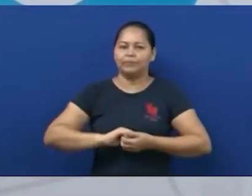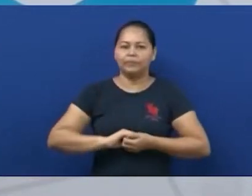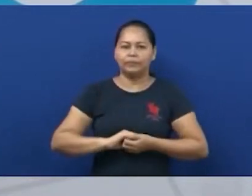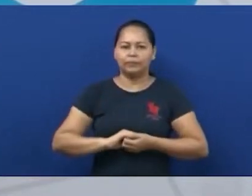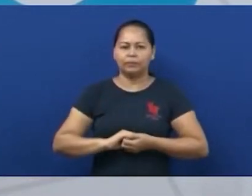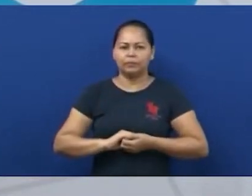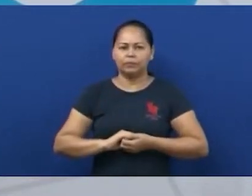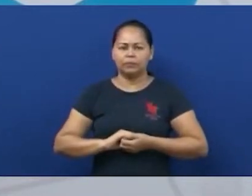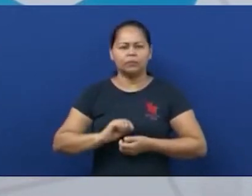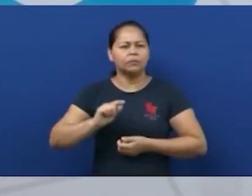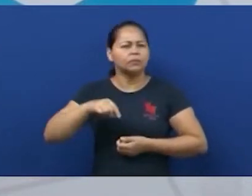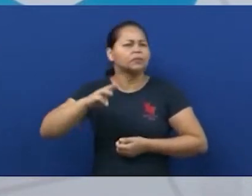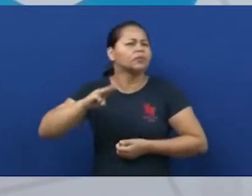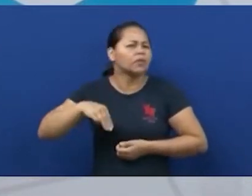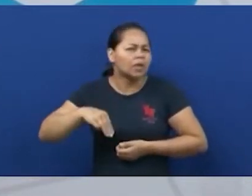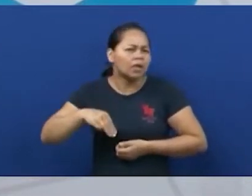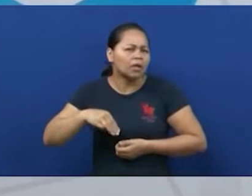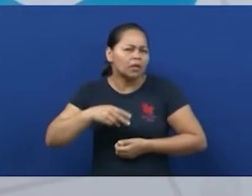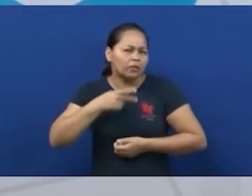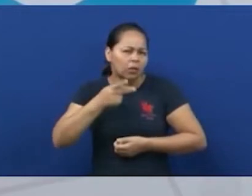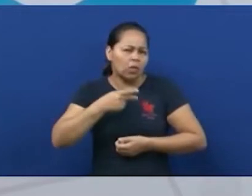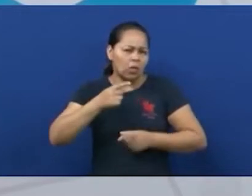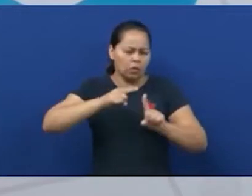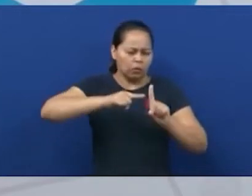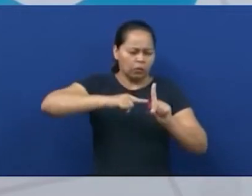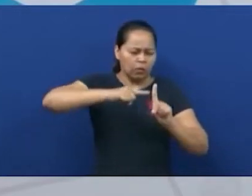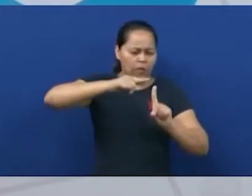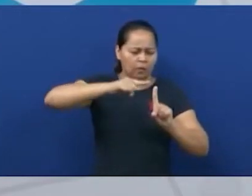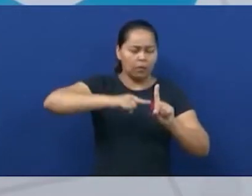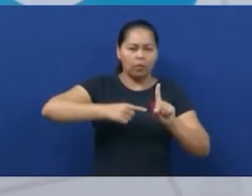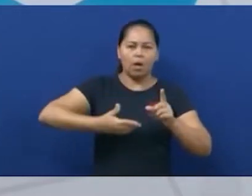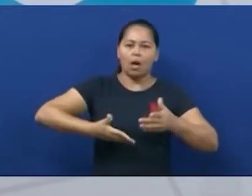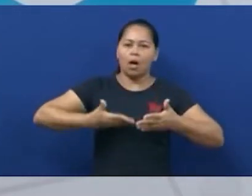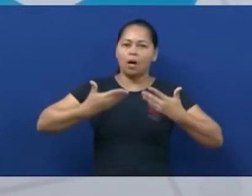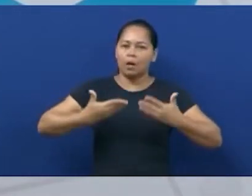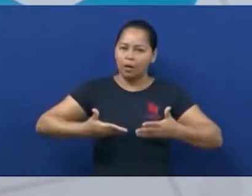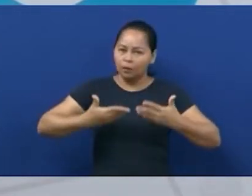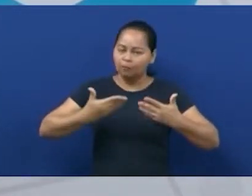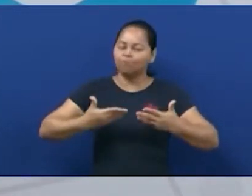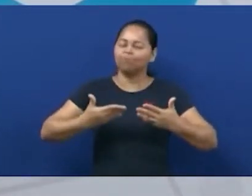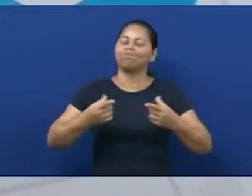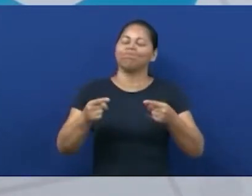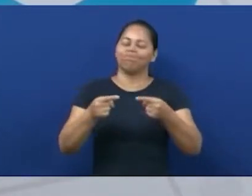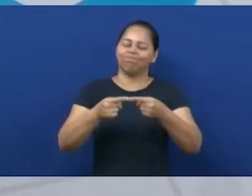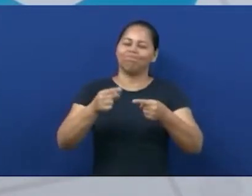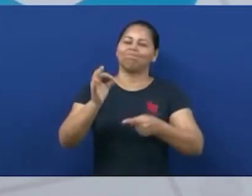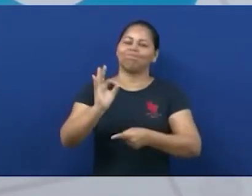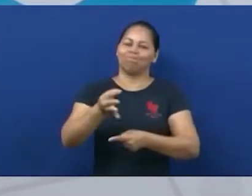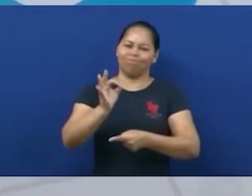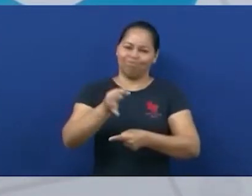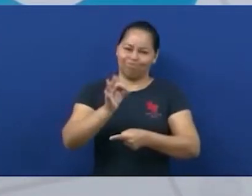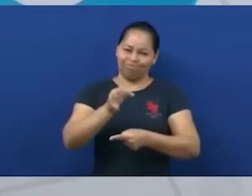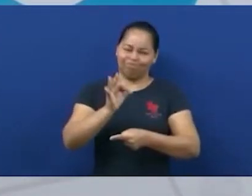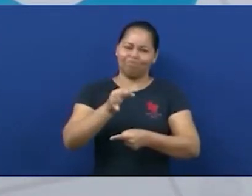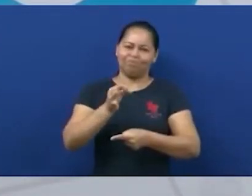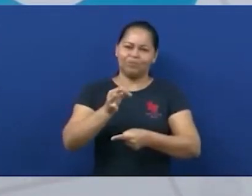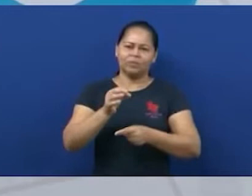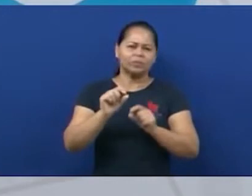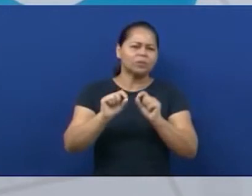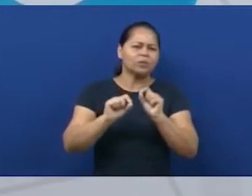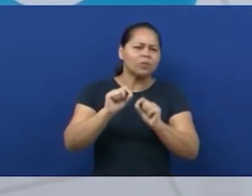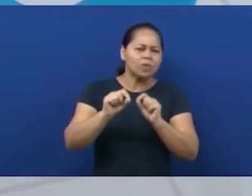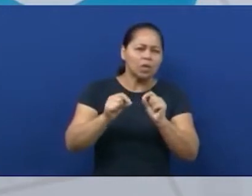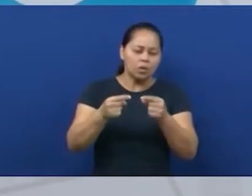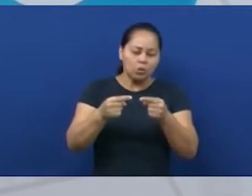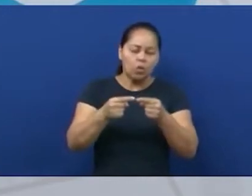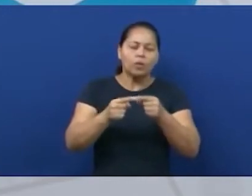Quem disse temperatura e calor, acertou. Essas grandezas fazem